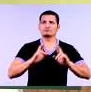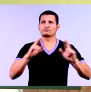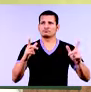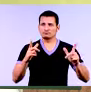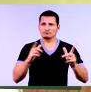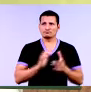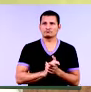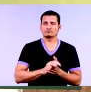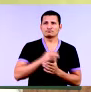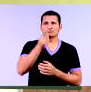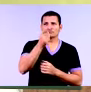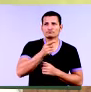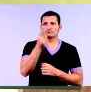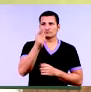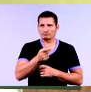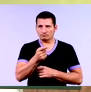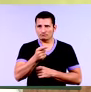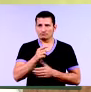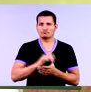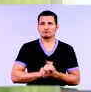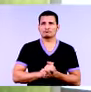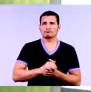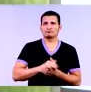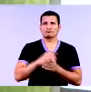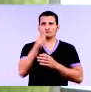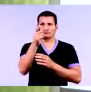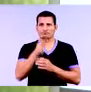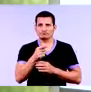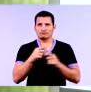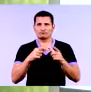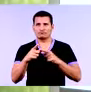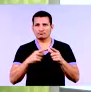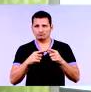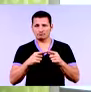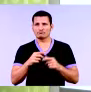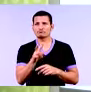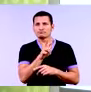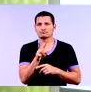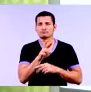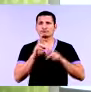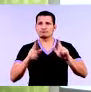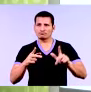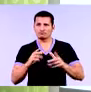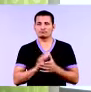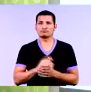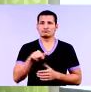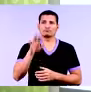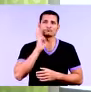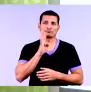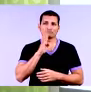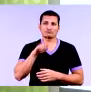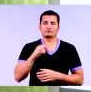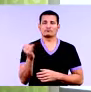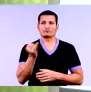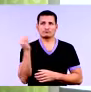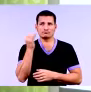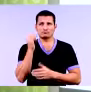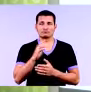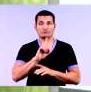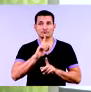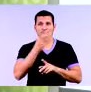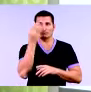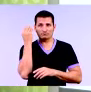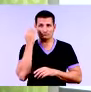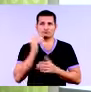comentário de linha e um comentário de bloco, professor? Isso, essa daí ela é legal e importante. Não esqueçam que ao trabalhar